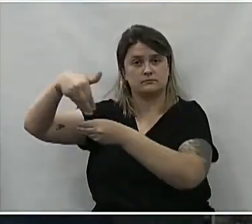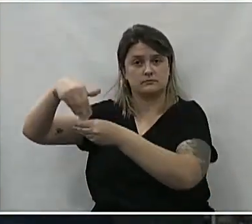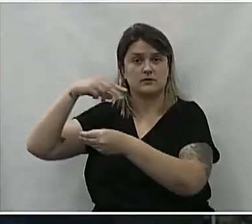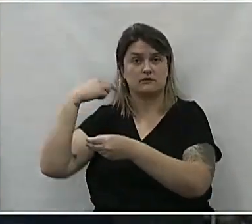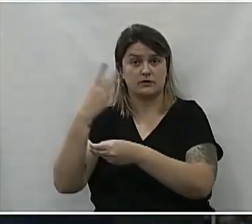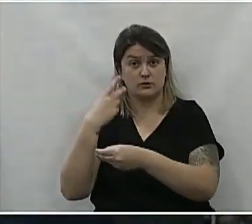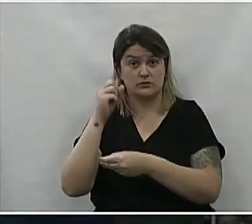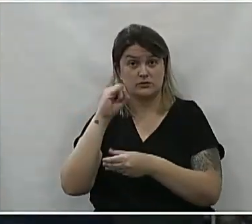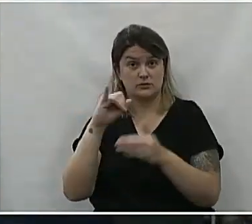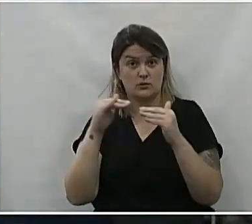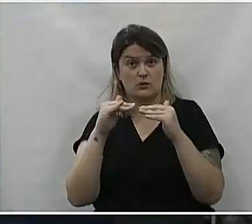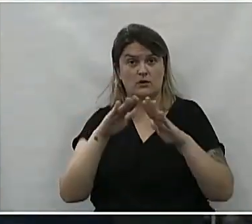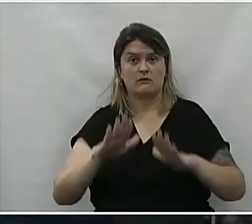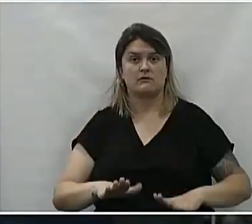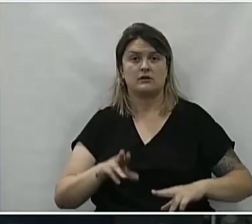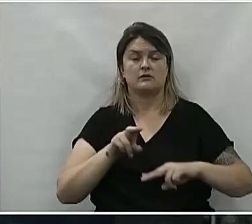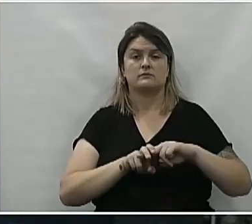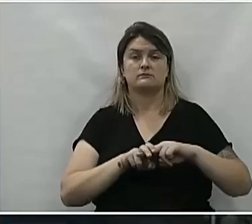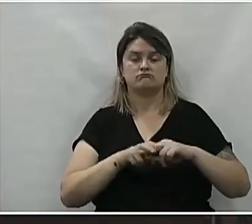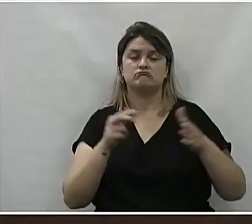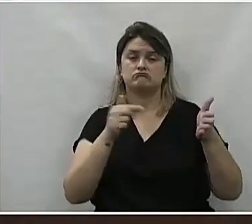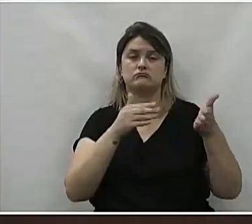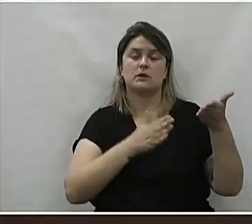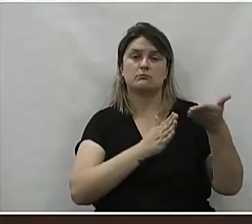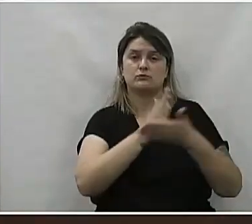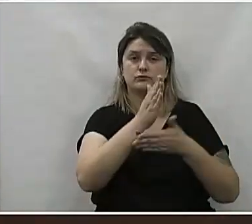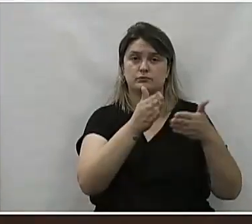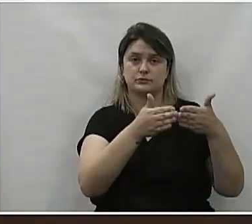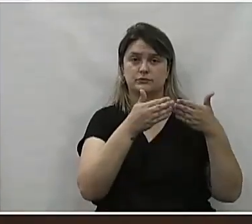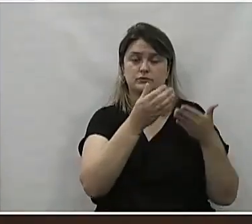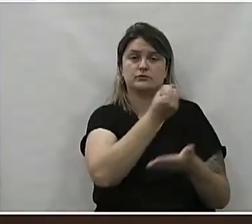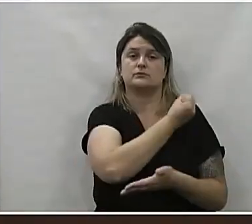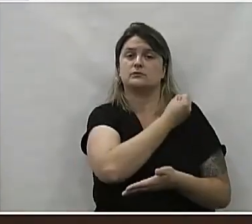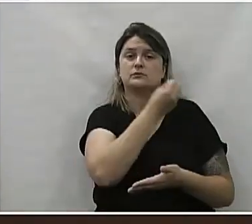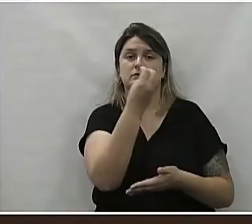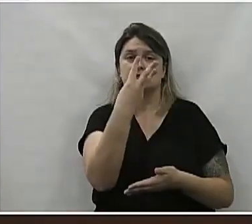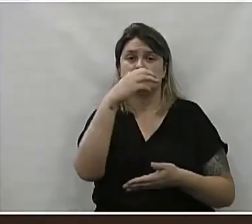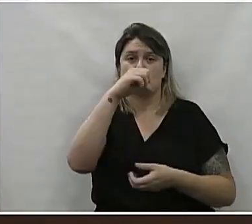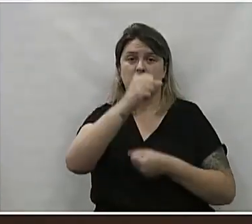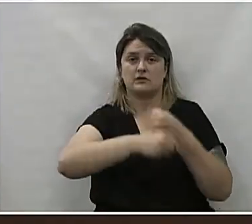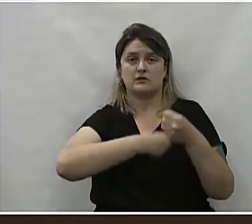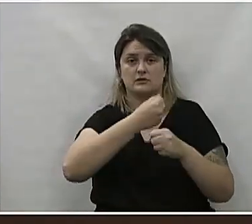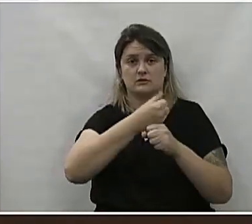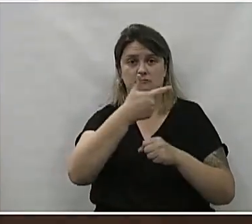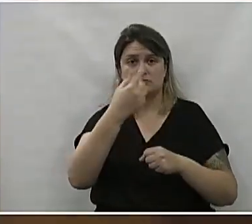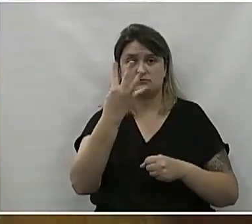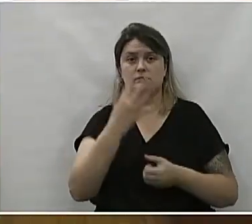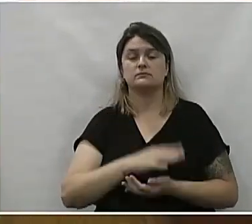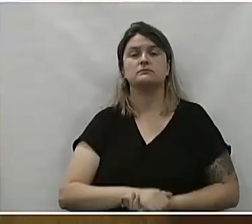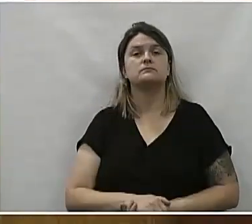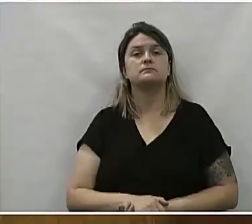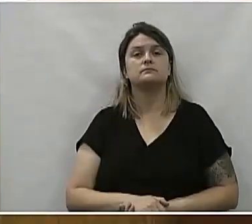Senhores vereadores Que a prova Permaneça como estão Está aprovado O requerimento De número 39 De 2024